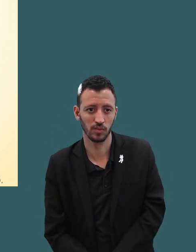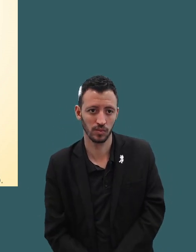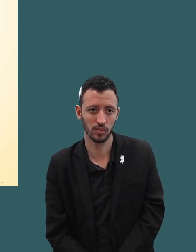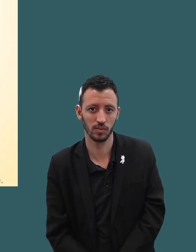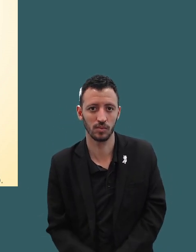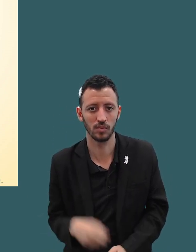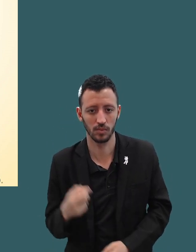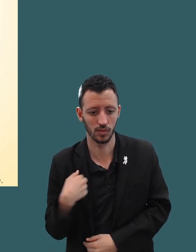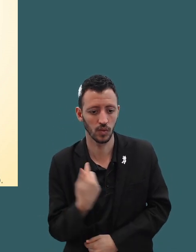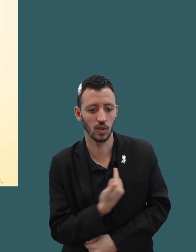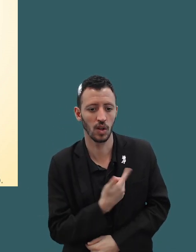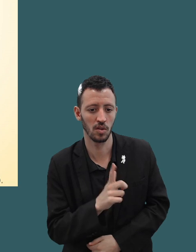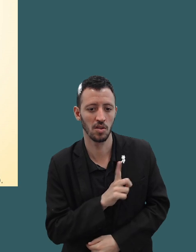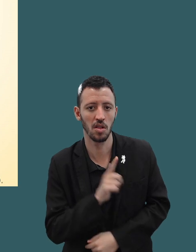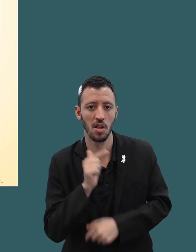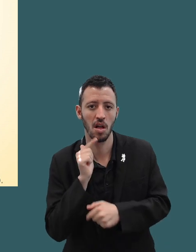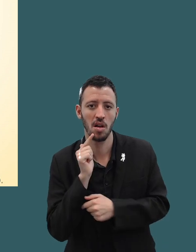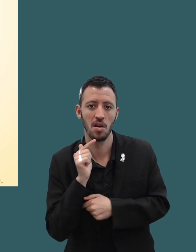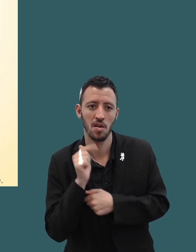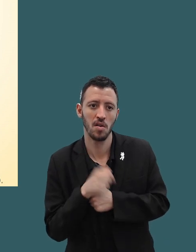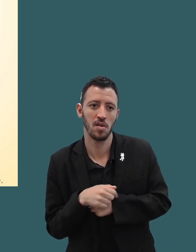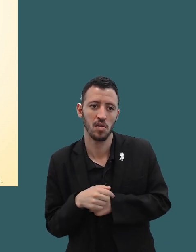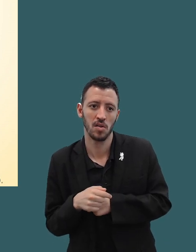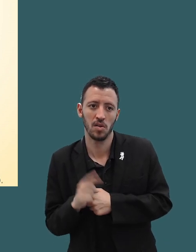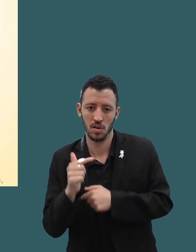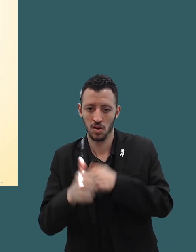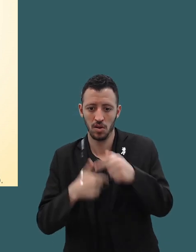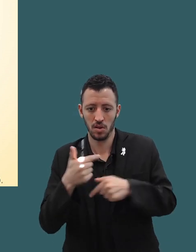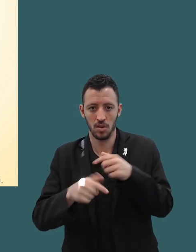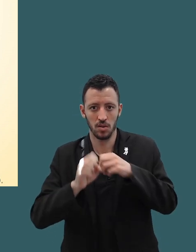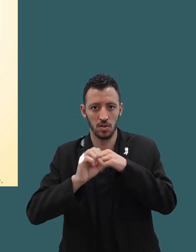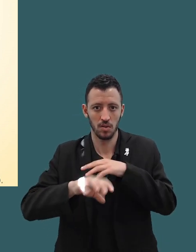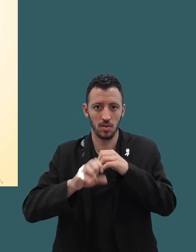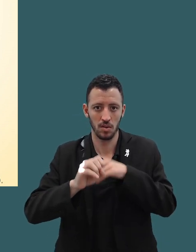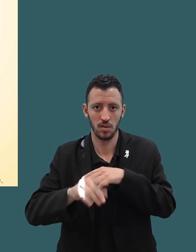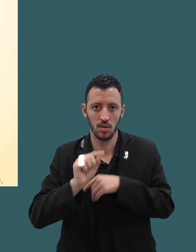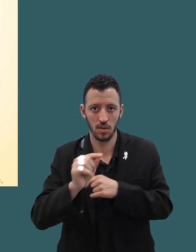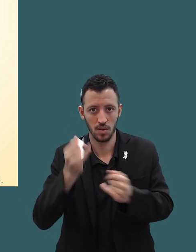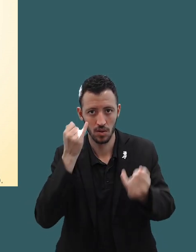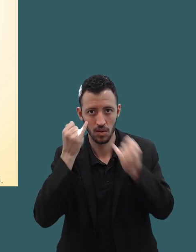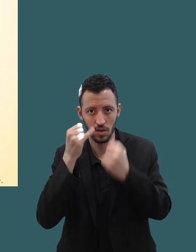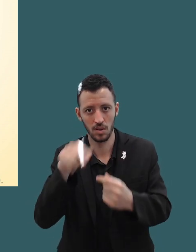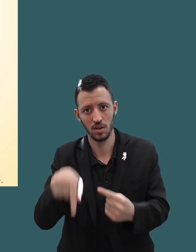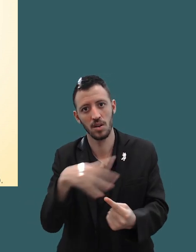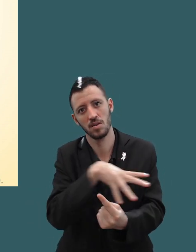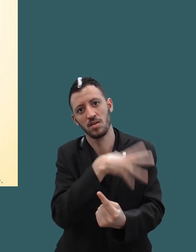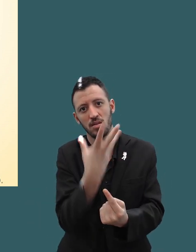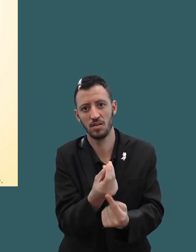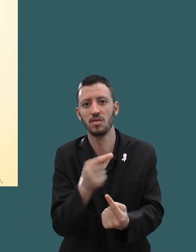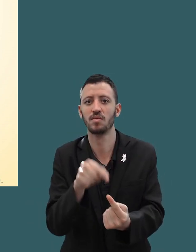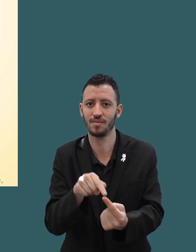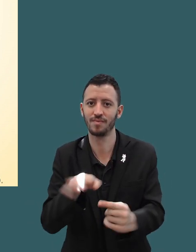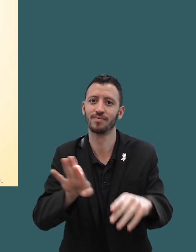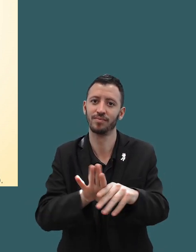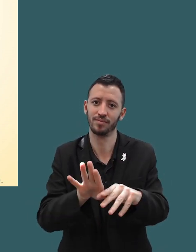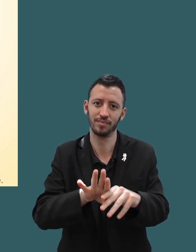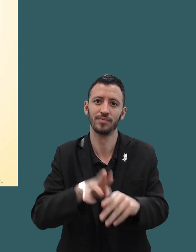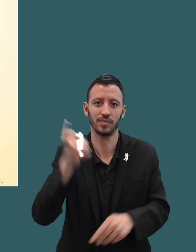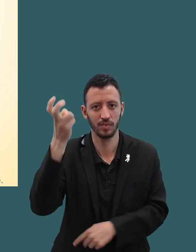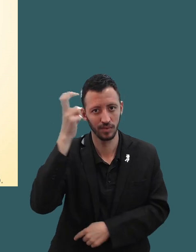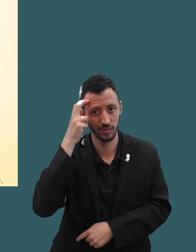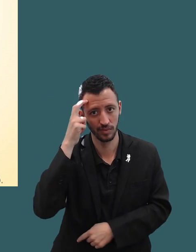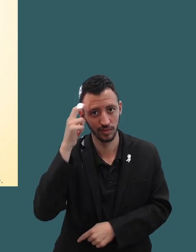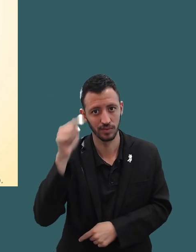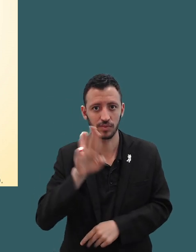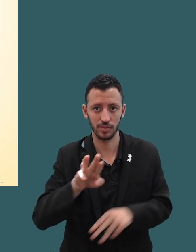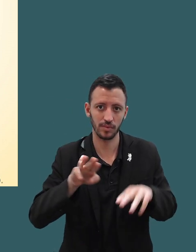Nós temos uma atividade de educação, de formação artística, ele era um ponto de cultura. Era